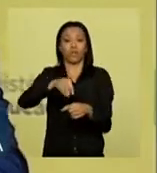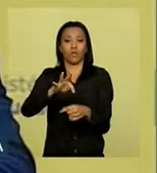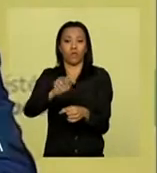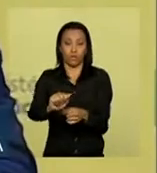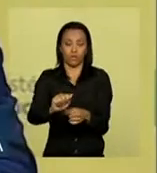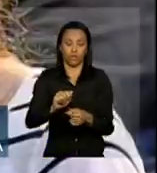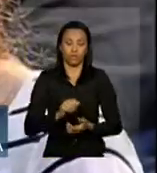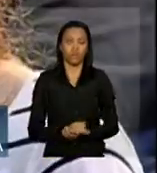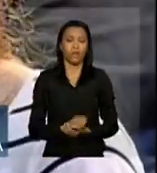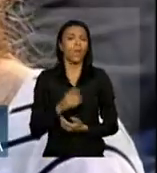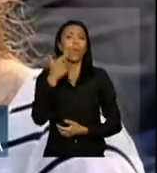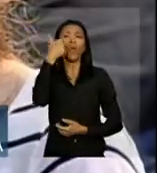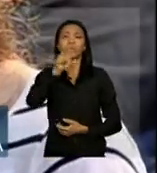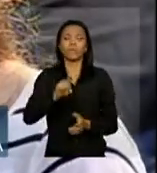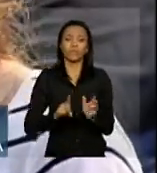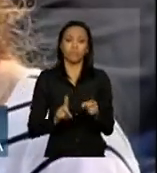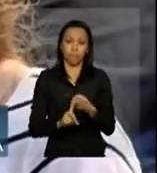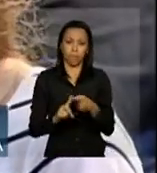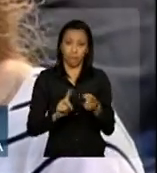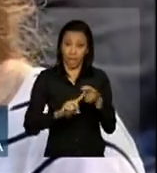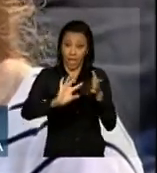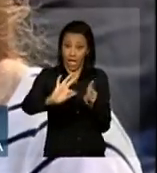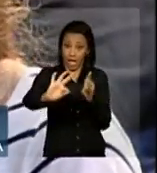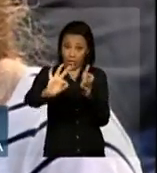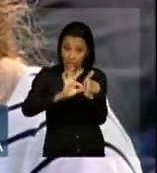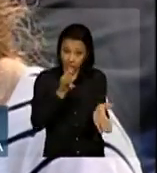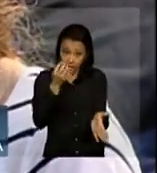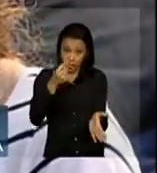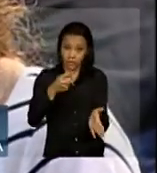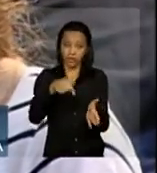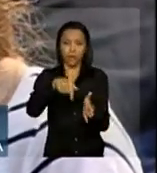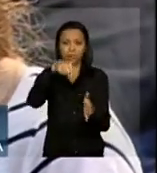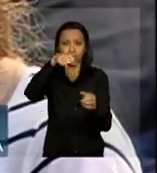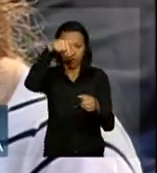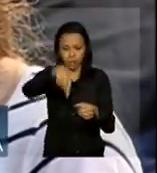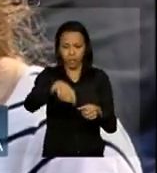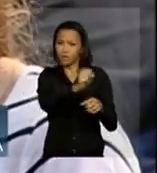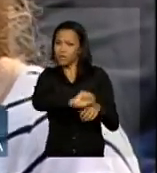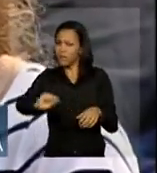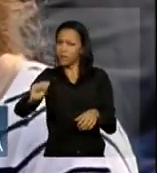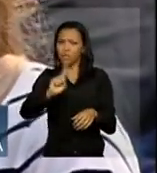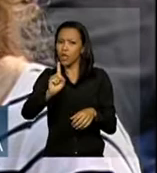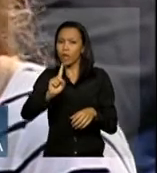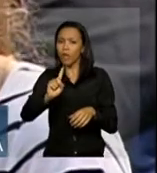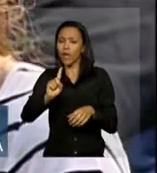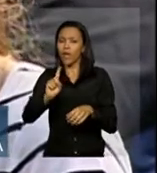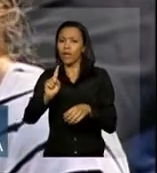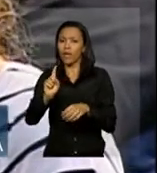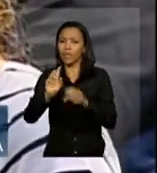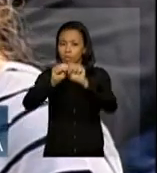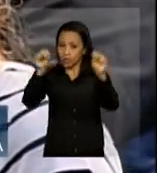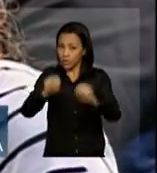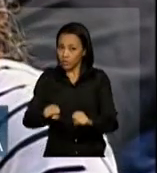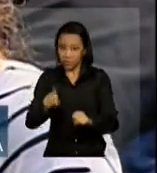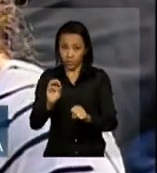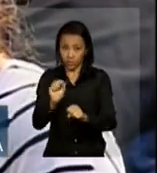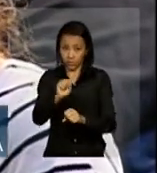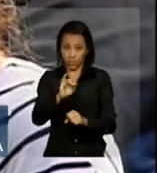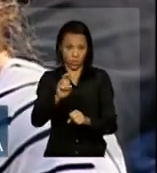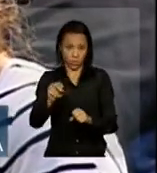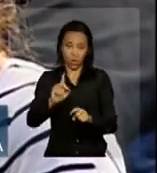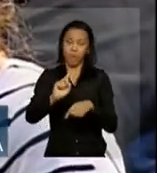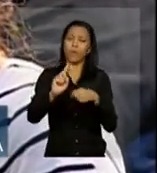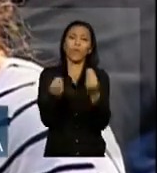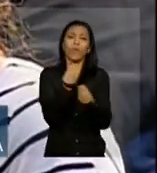nota tá E só para confirmar a matrícula desse período não é no site do Sisu na ele foi selecionado primeira chamada foi